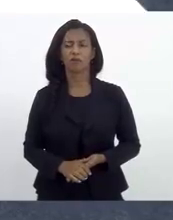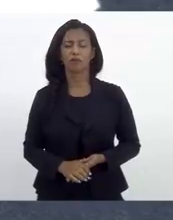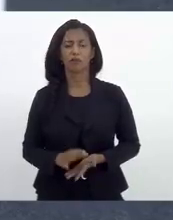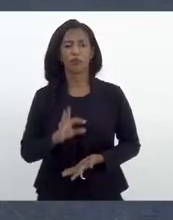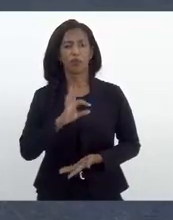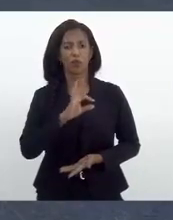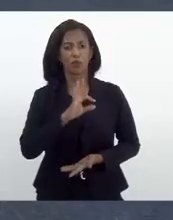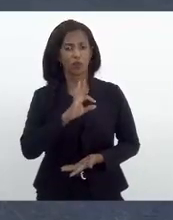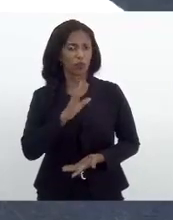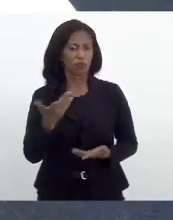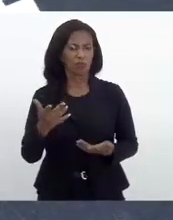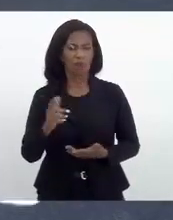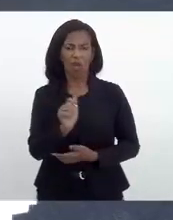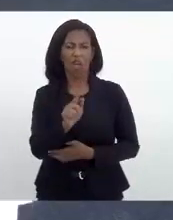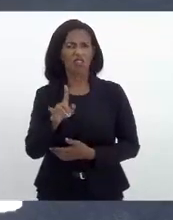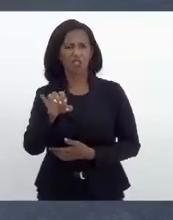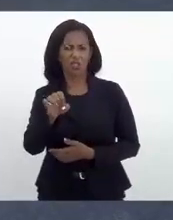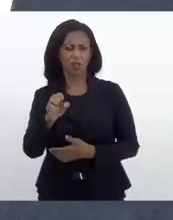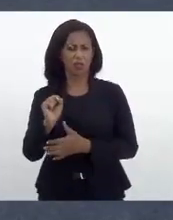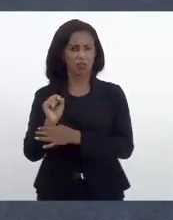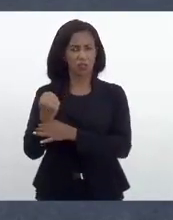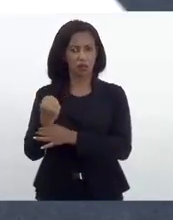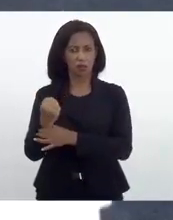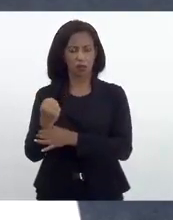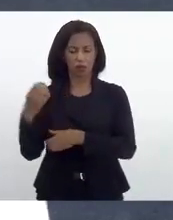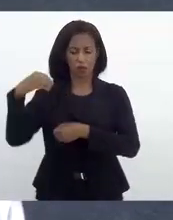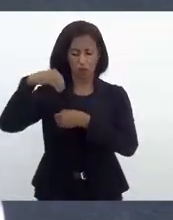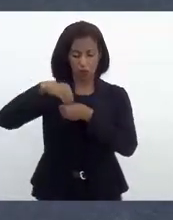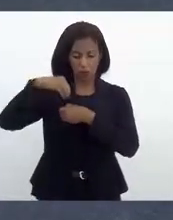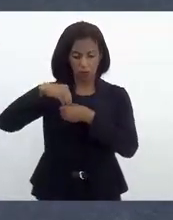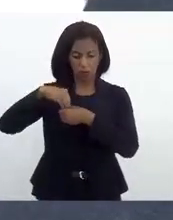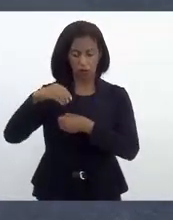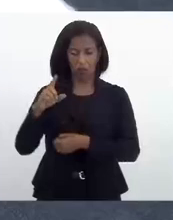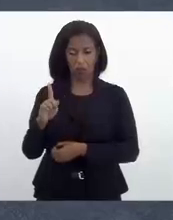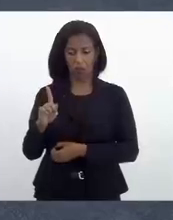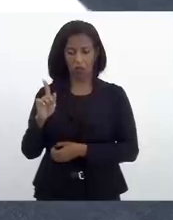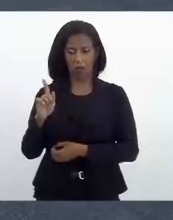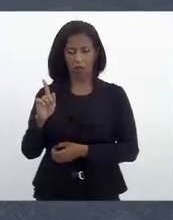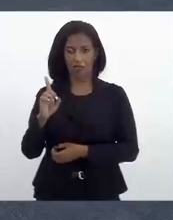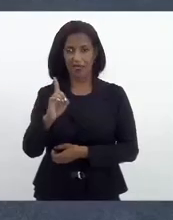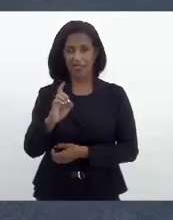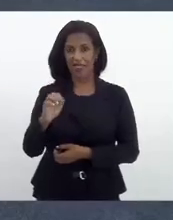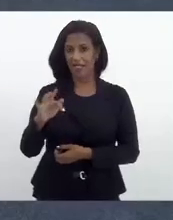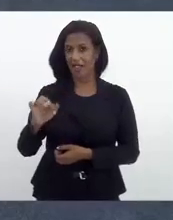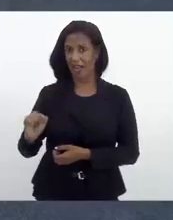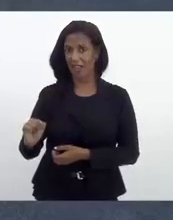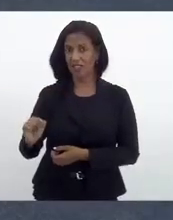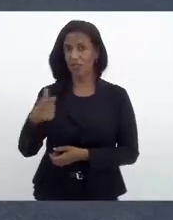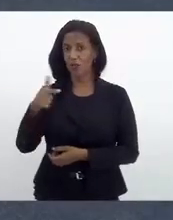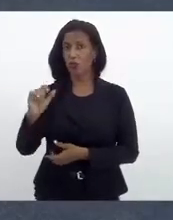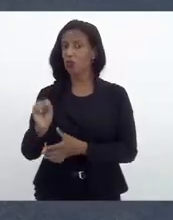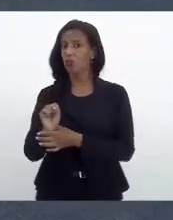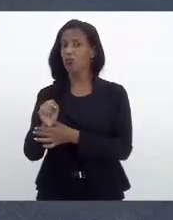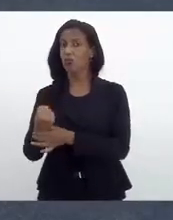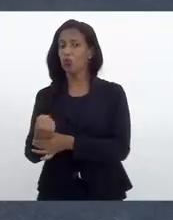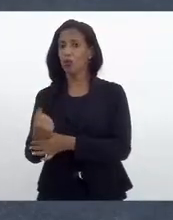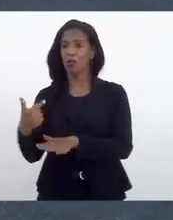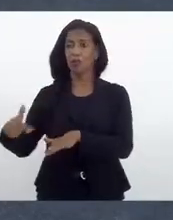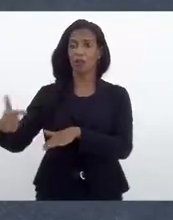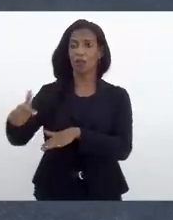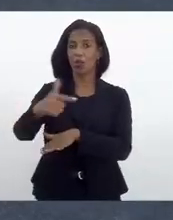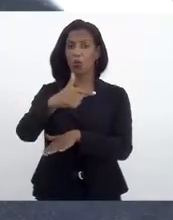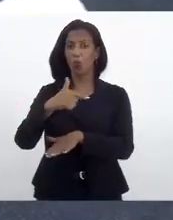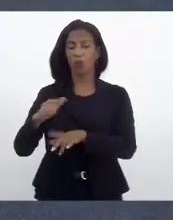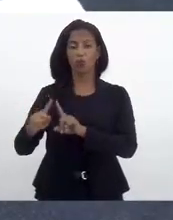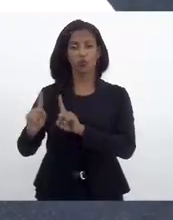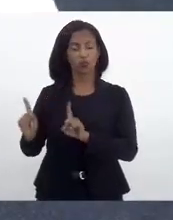policiais os agentes de segurança estão dentro do DGASE não tem somente os agentes de segurança tem os outros